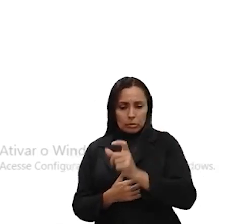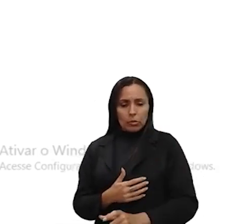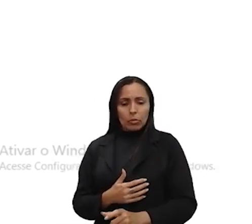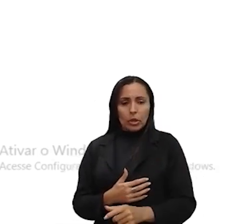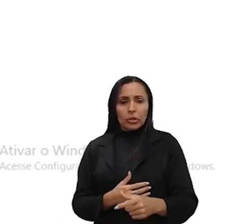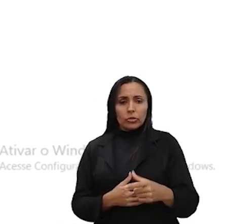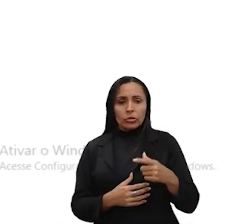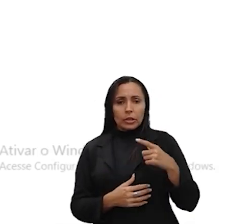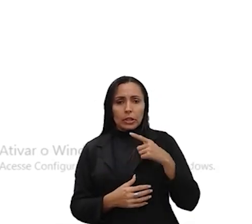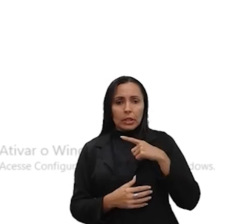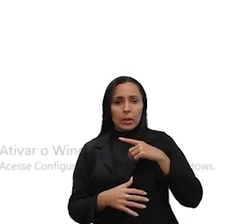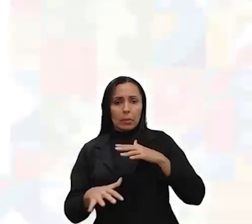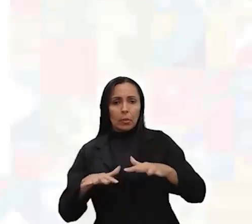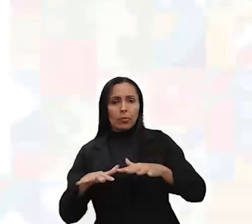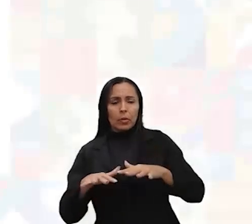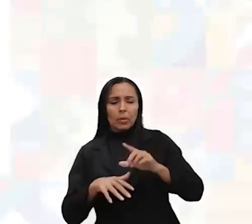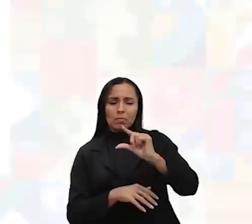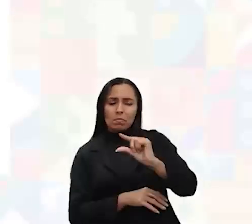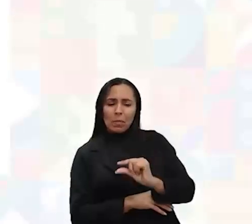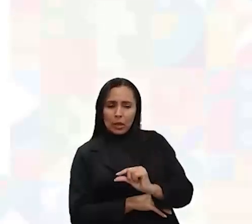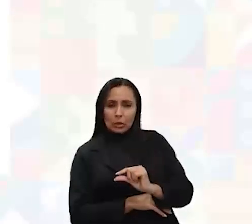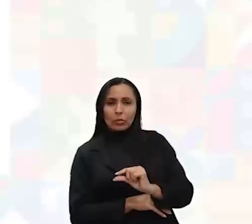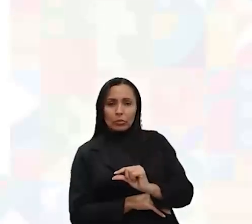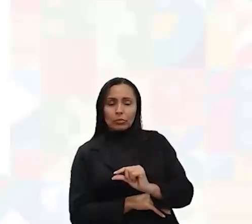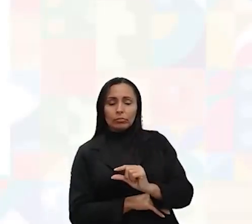têm mobilidade reduzida, né, motora,